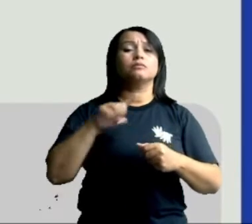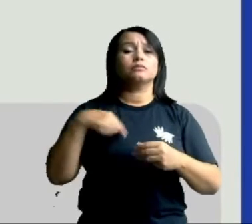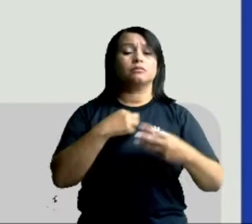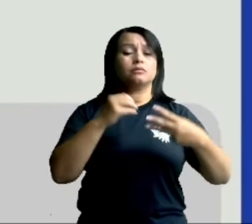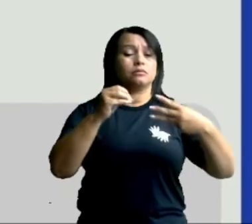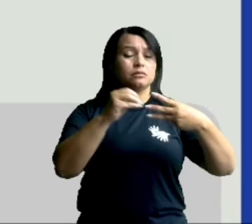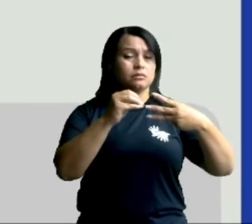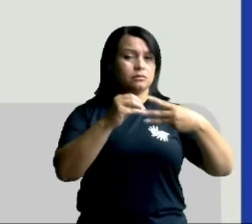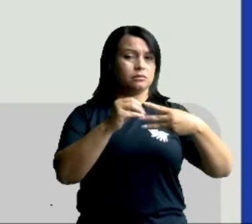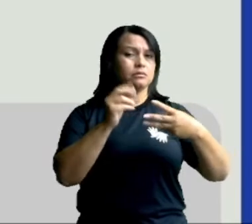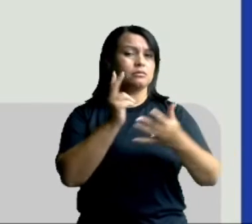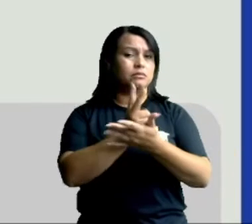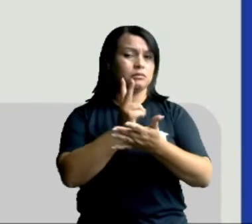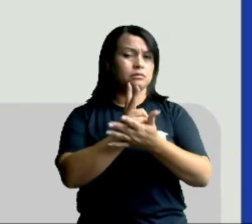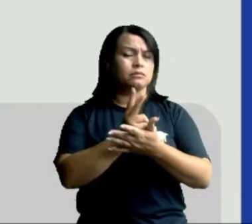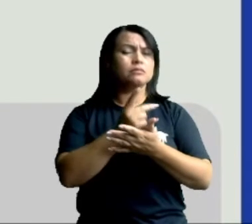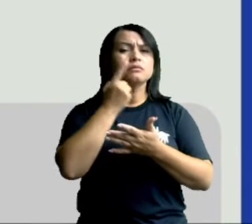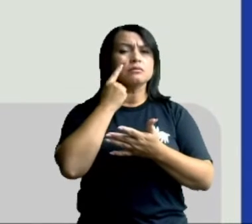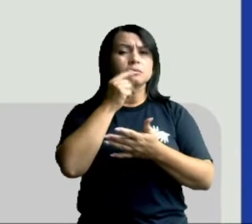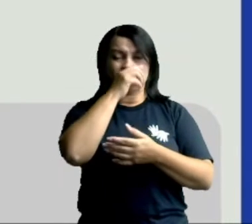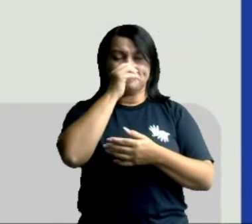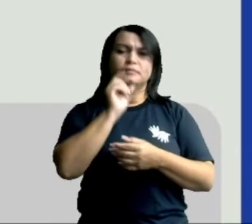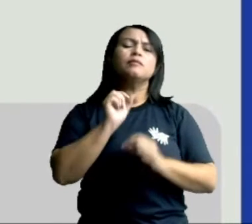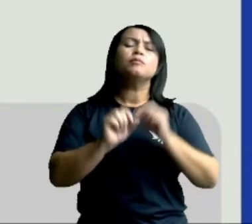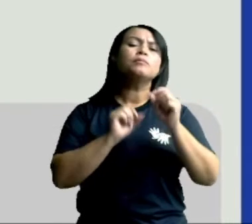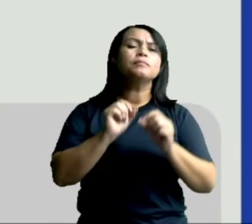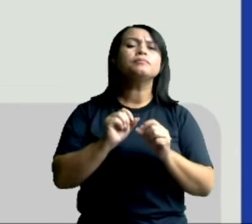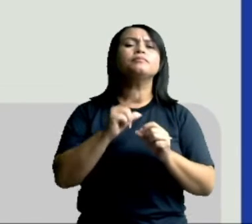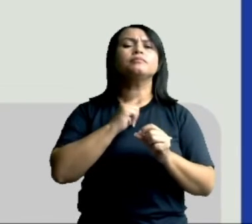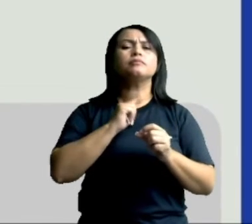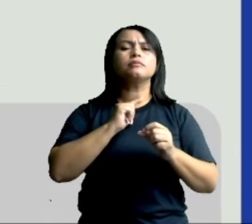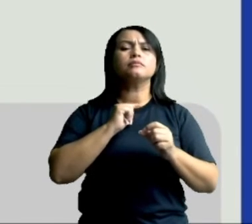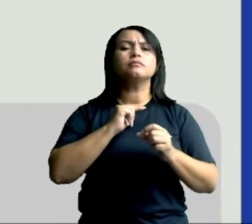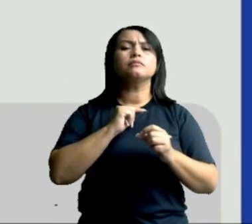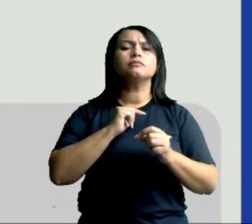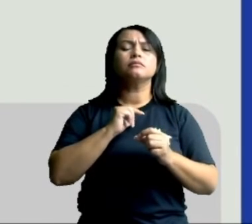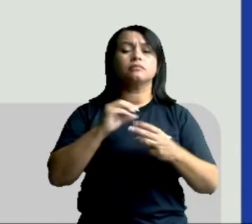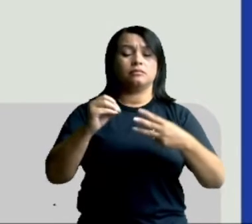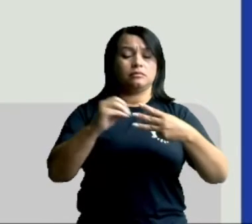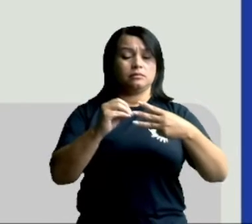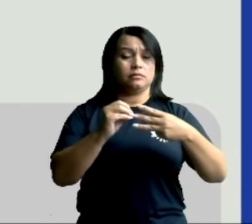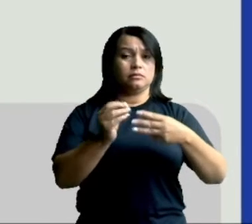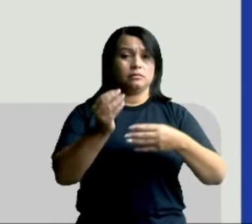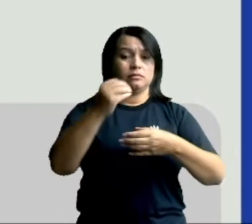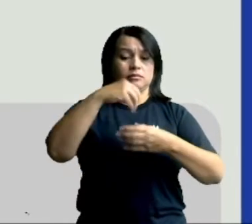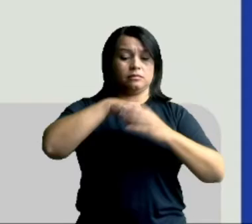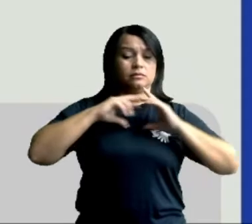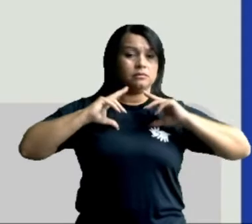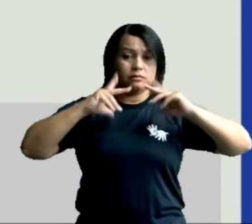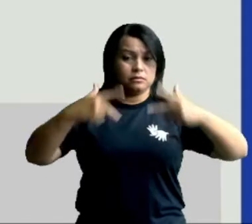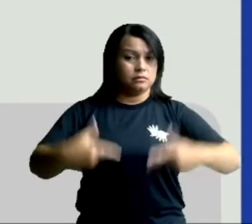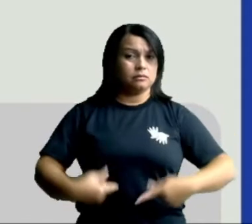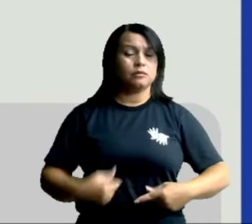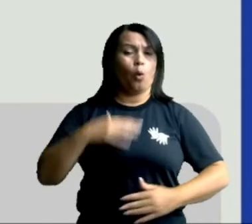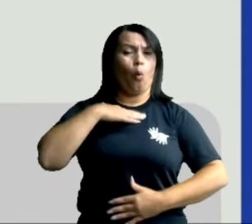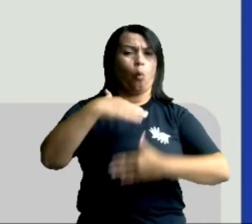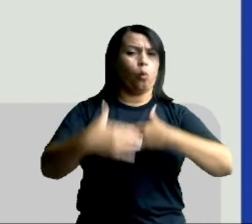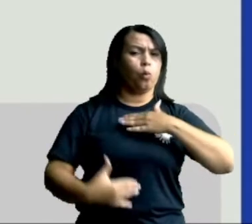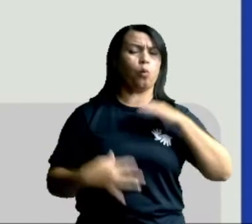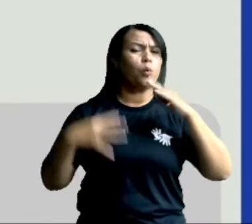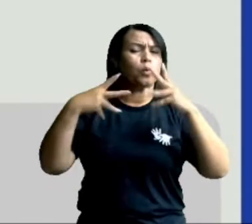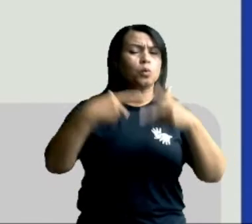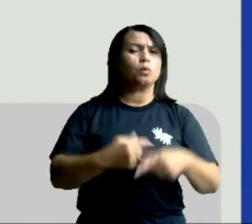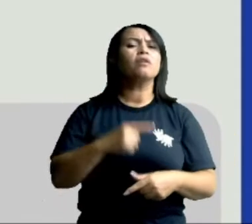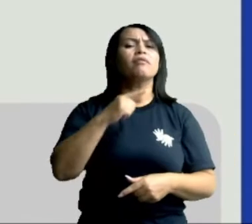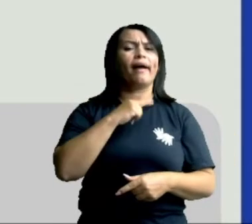seja, a gente acabou de ver que as células vão estar presentes em todo o nosso corpo. E em todas as células do nosso corpo